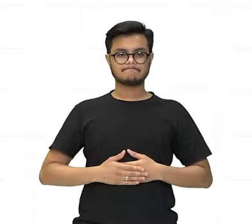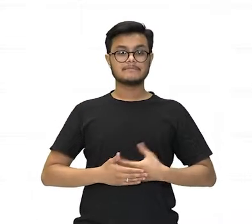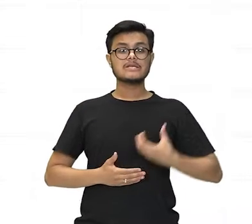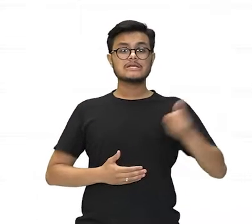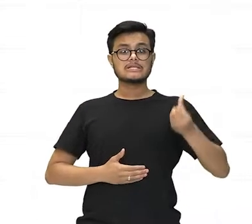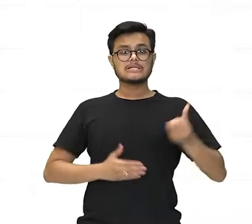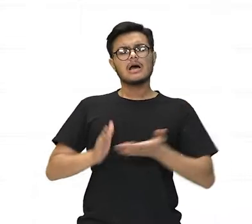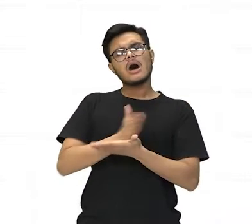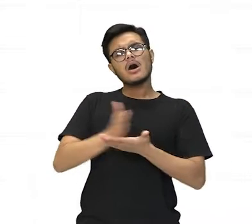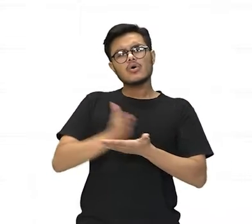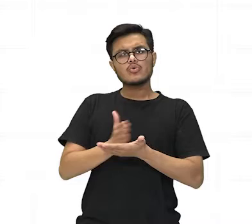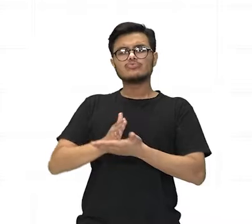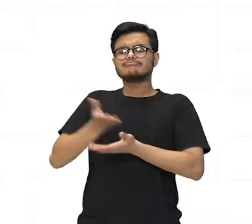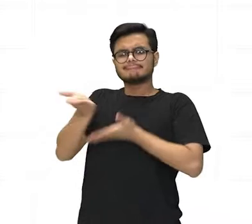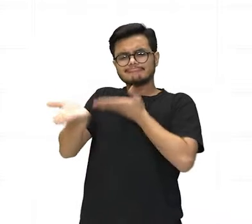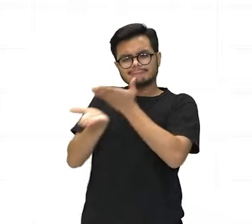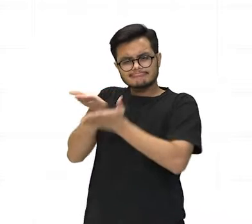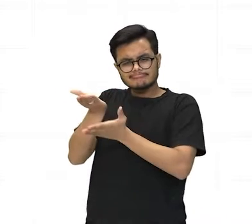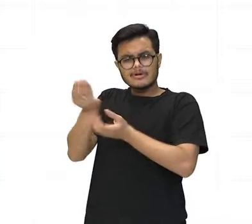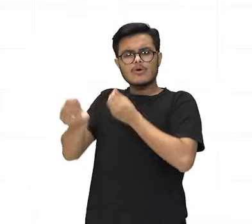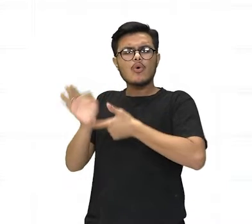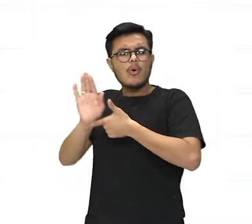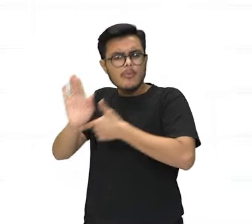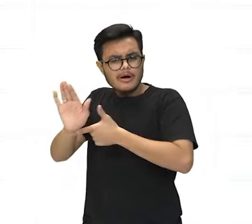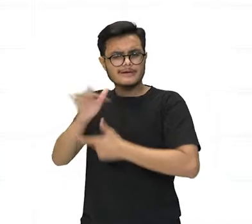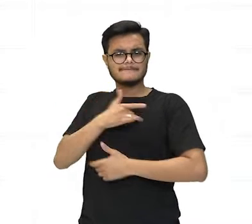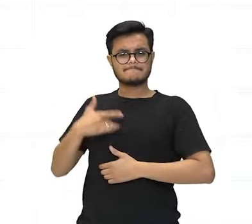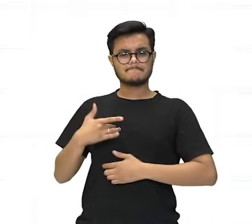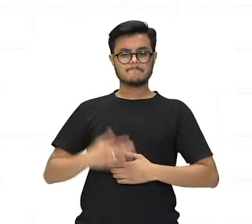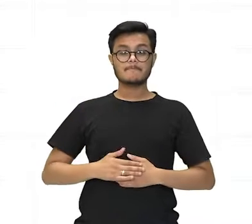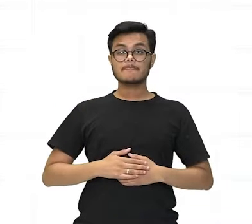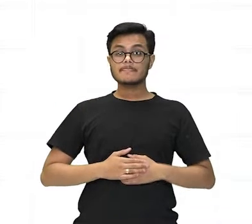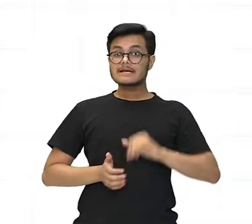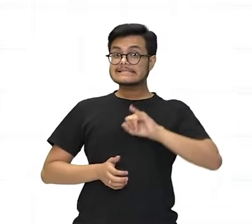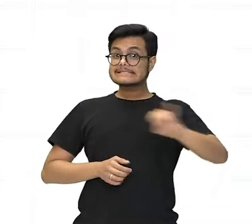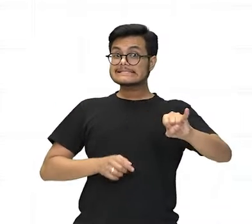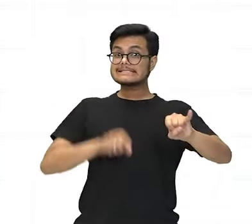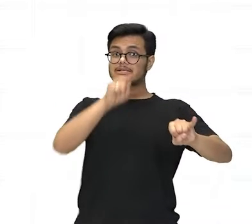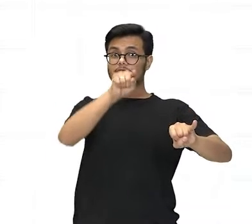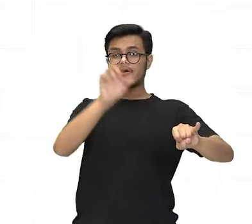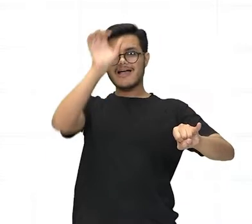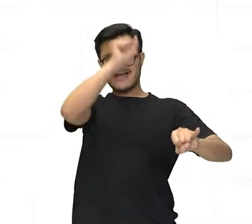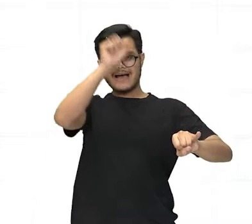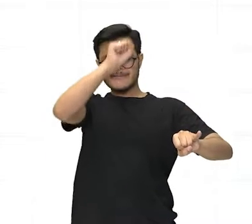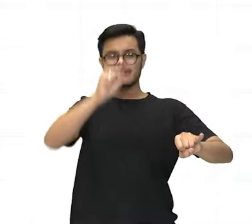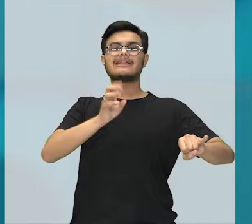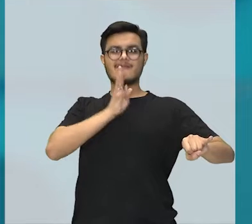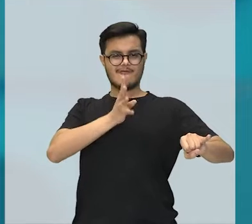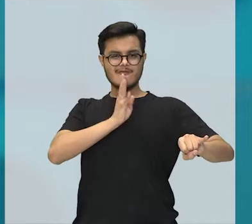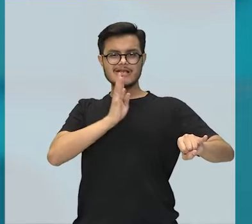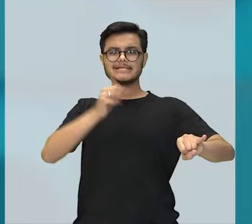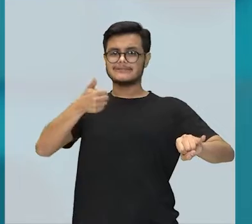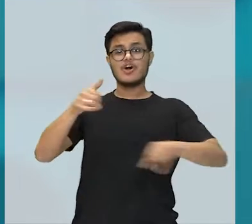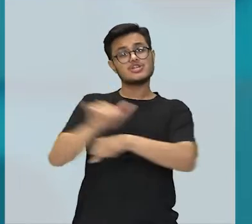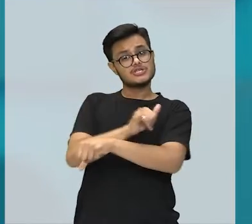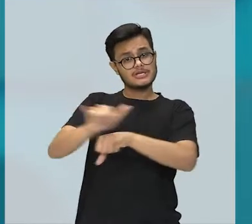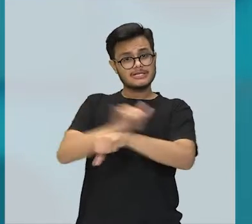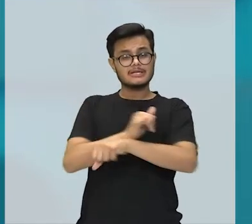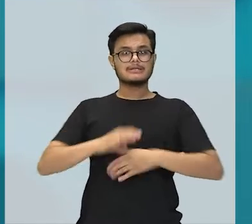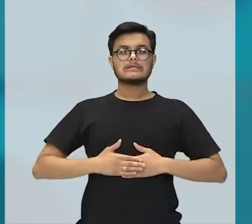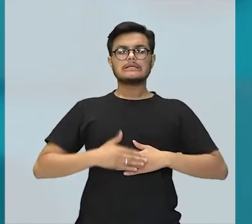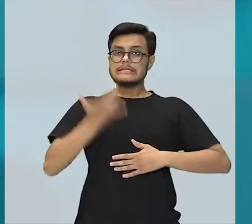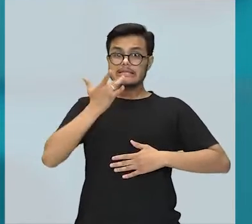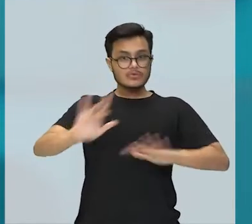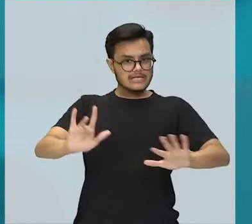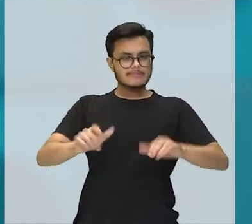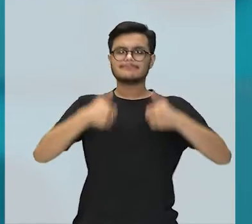algumas ações com as vítimas. Isso se você souber. Se você não souber, o que você tem que fazer?